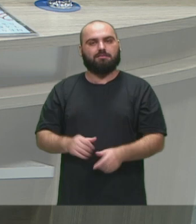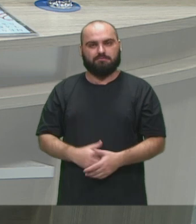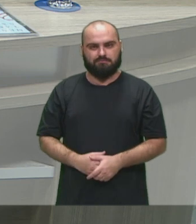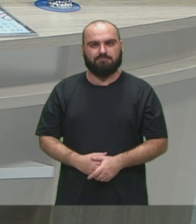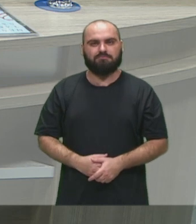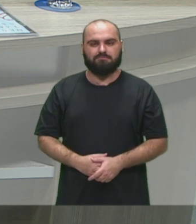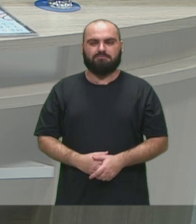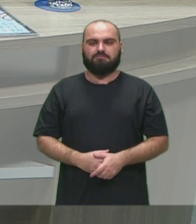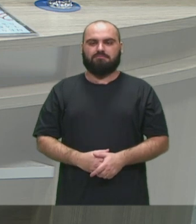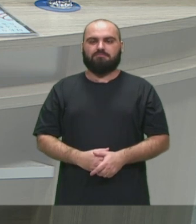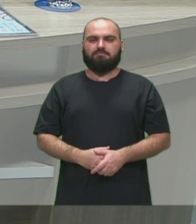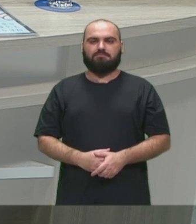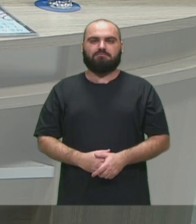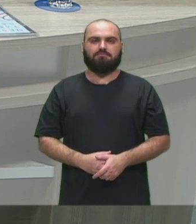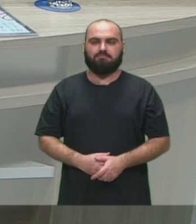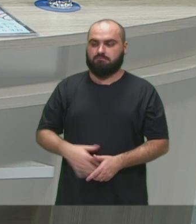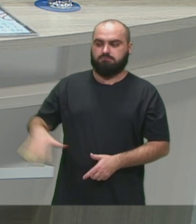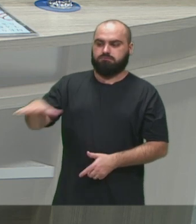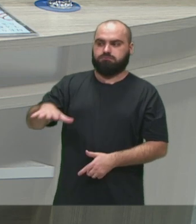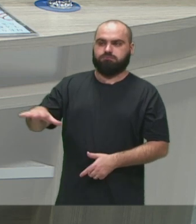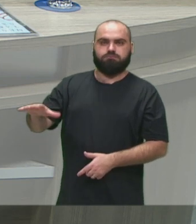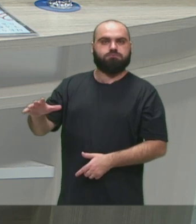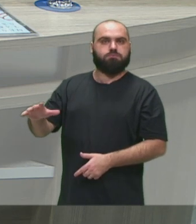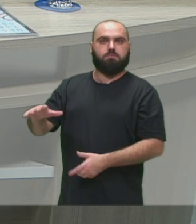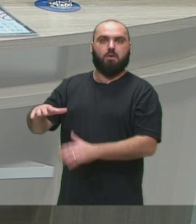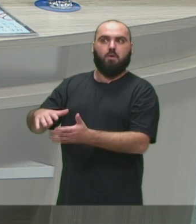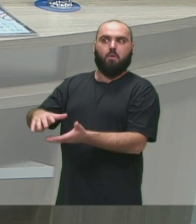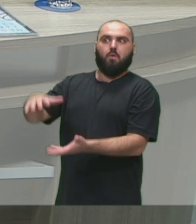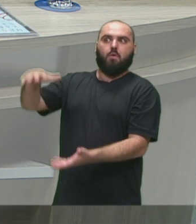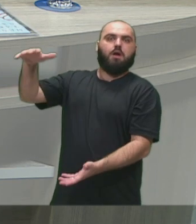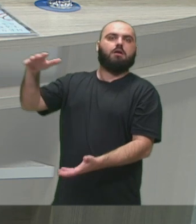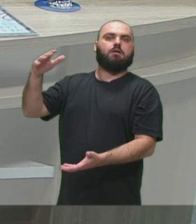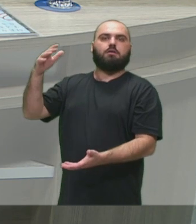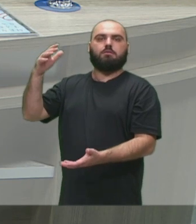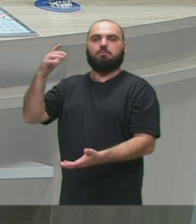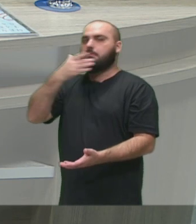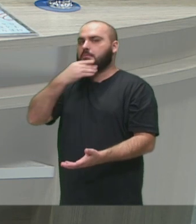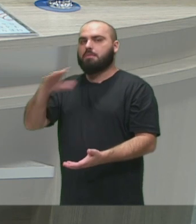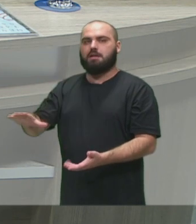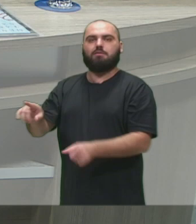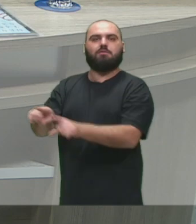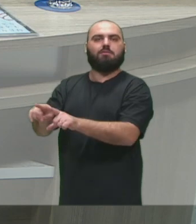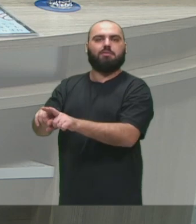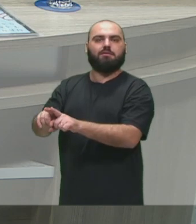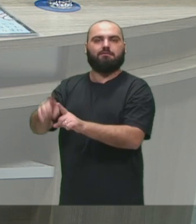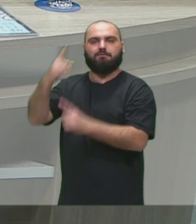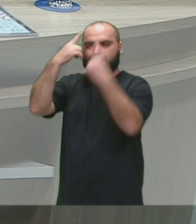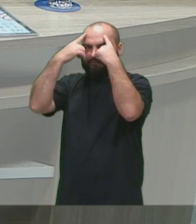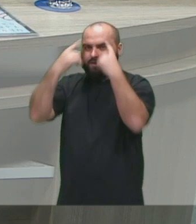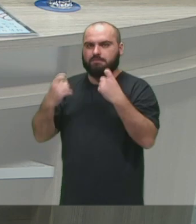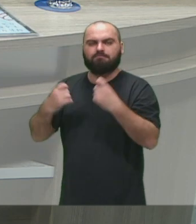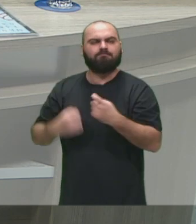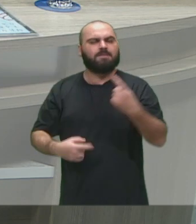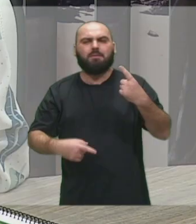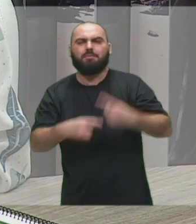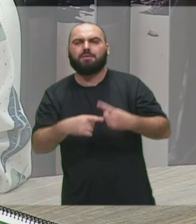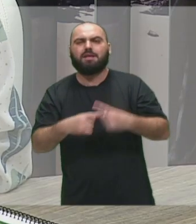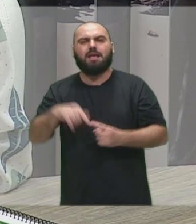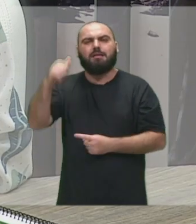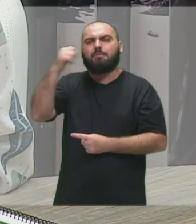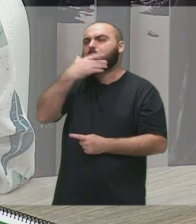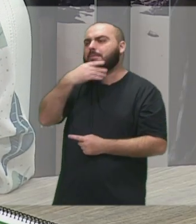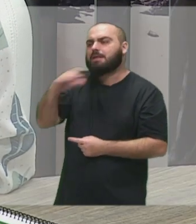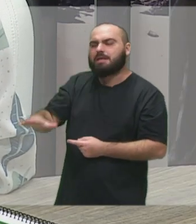muito grande, de que os meninos também sofrem violência. E por que os meninos têm mais dificuldades de falar?